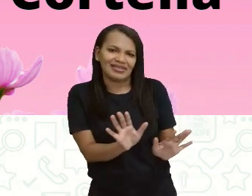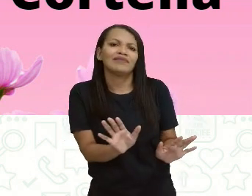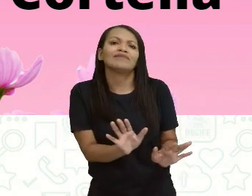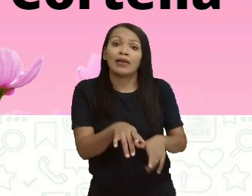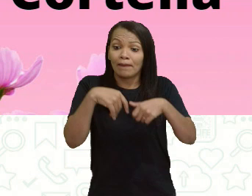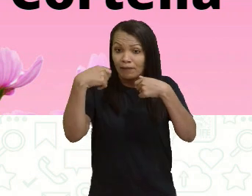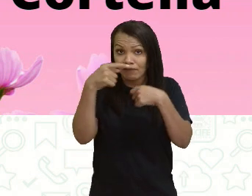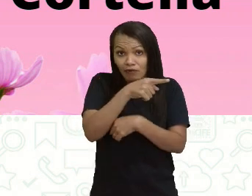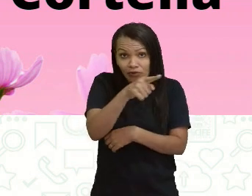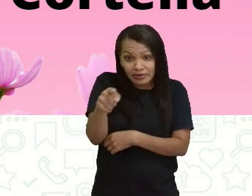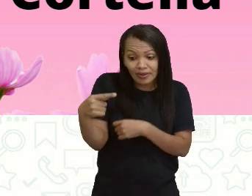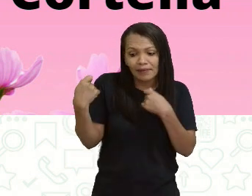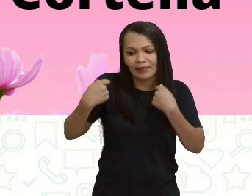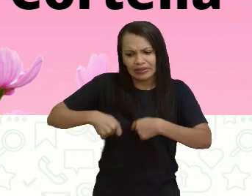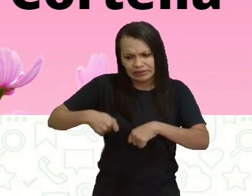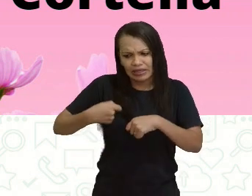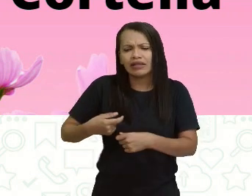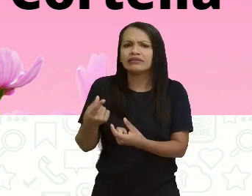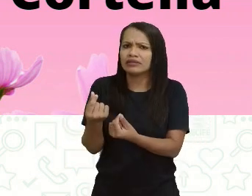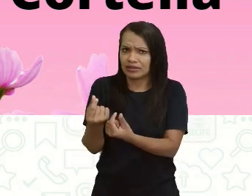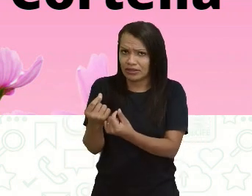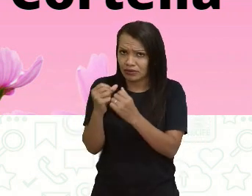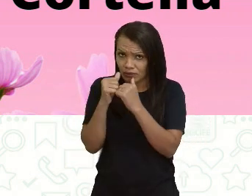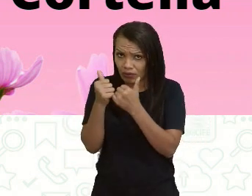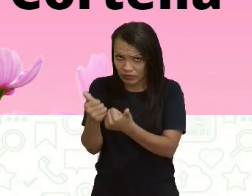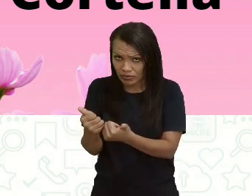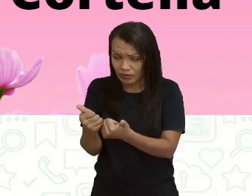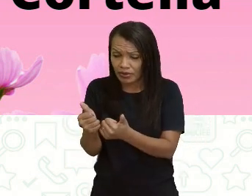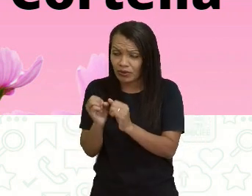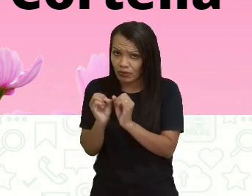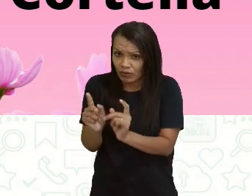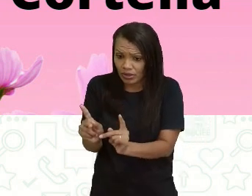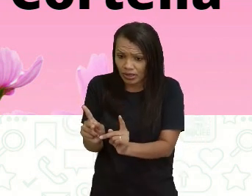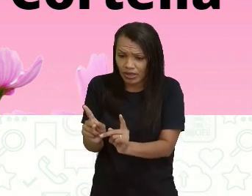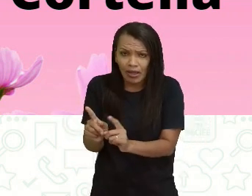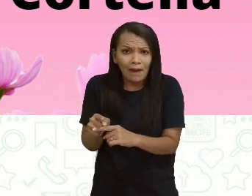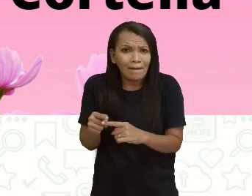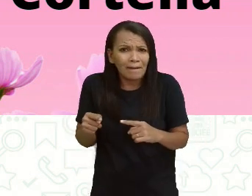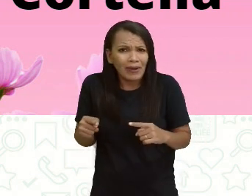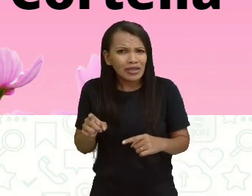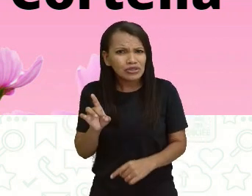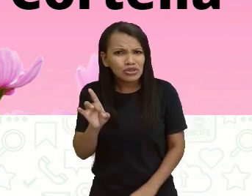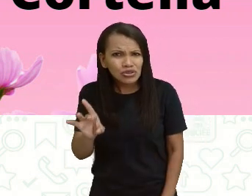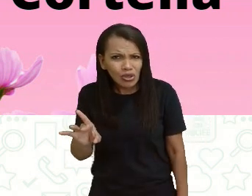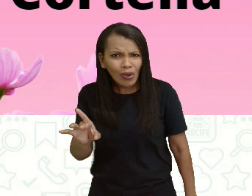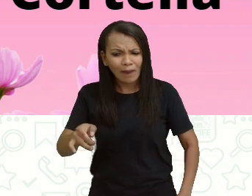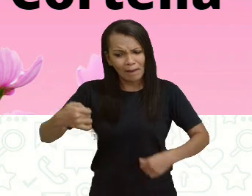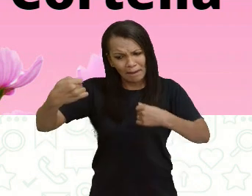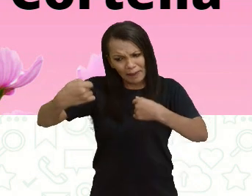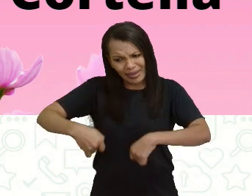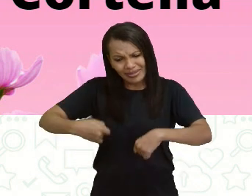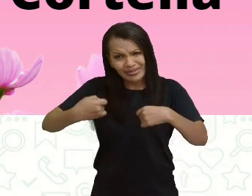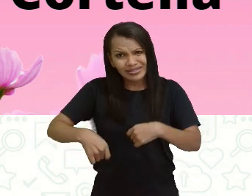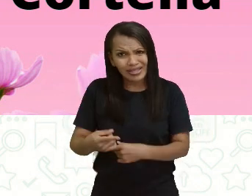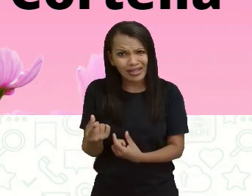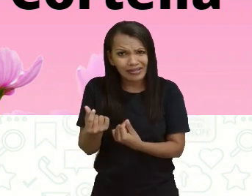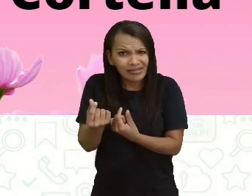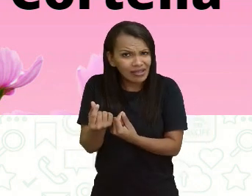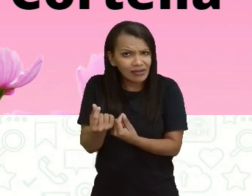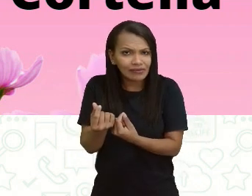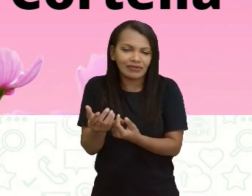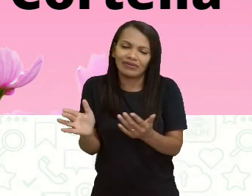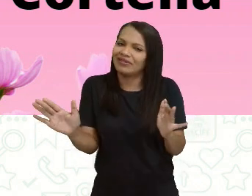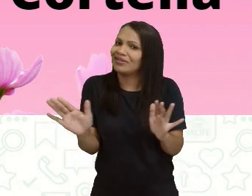Você precisa de dinheiro, tá, tudo bem, né? Mas não é só de dinheiro que você precisa. É isso que Mário